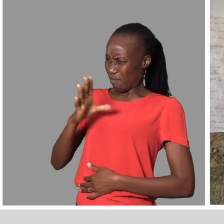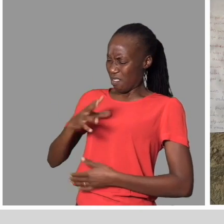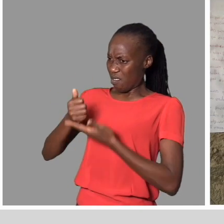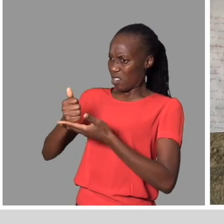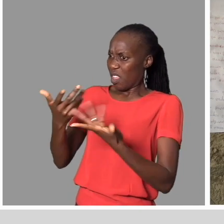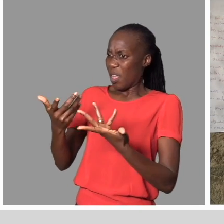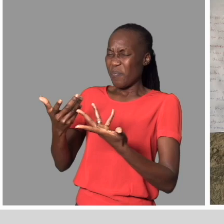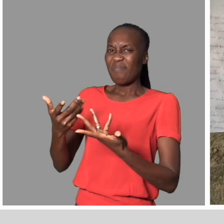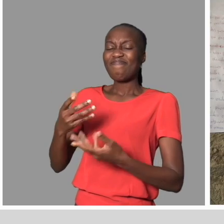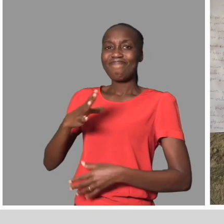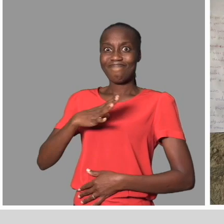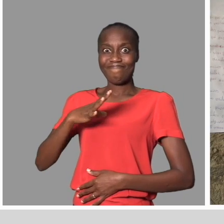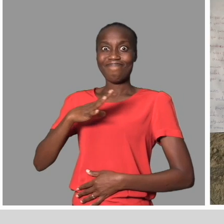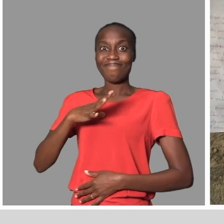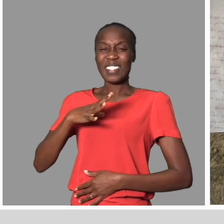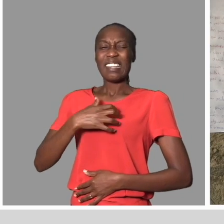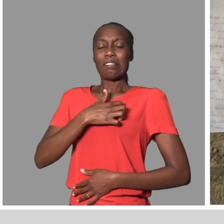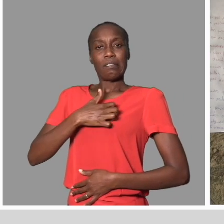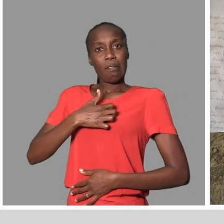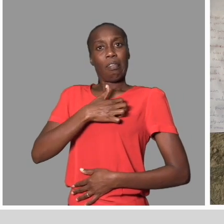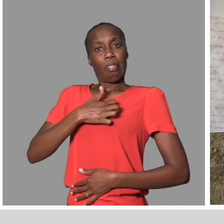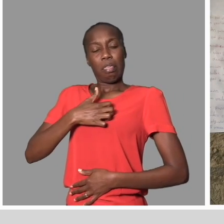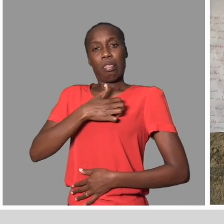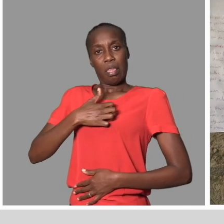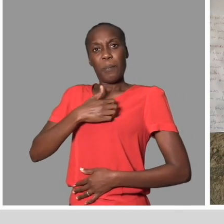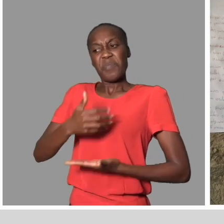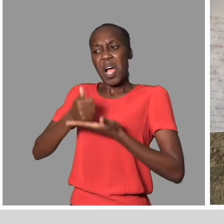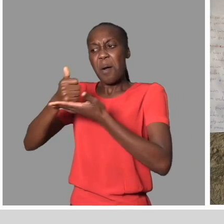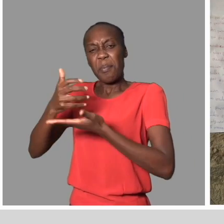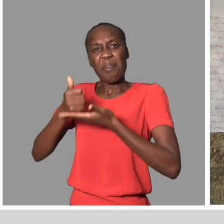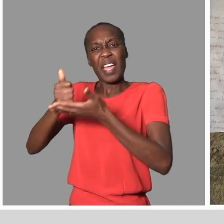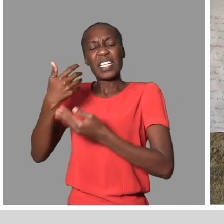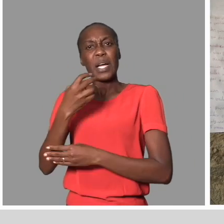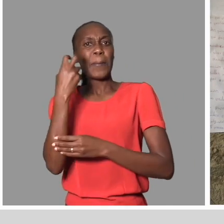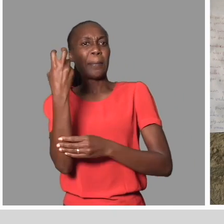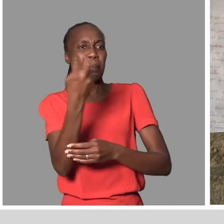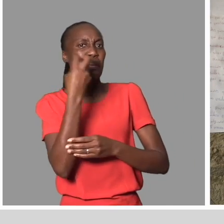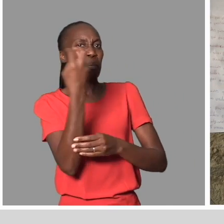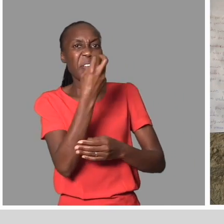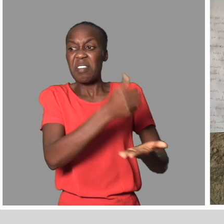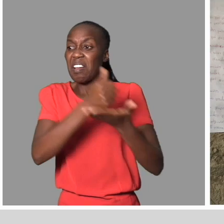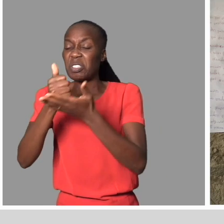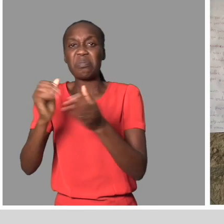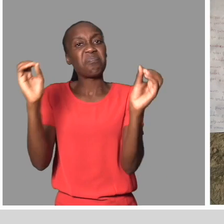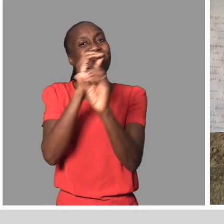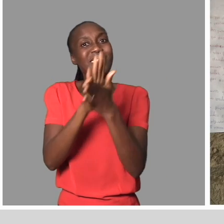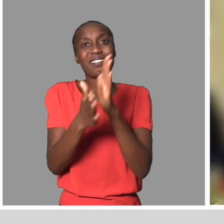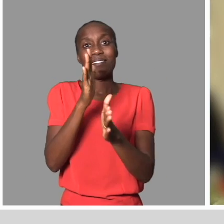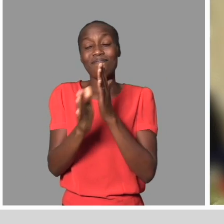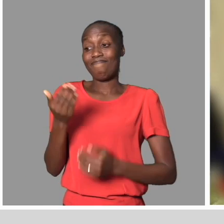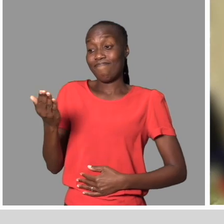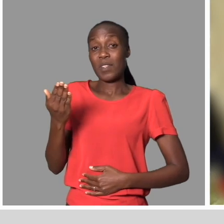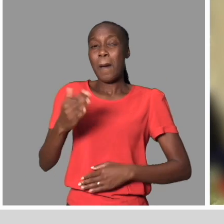fracassos, muitas tentativas de apoio que ela havia procurado, mas que nunca deram certo.